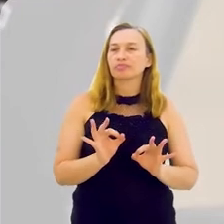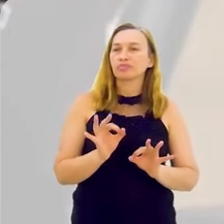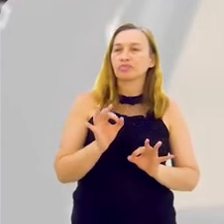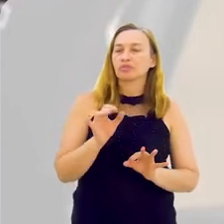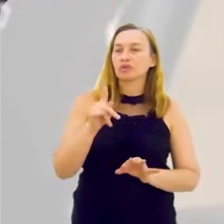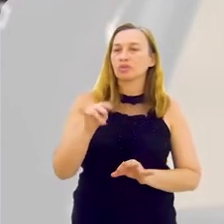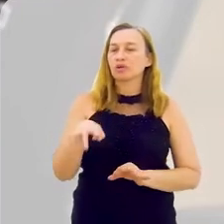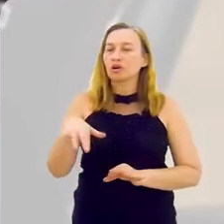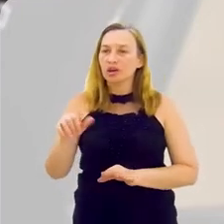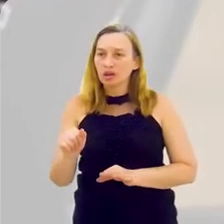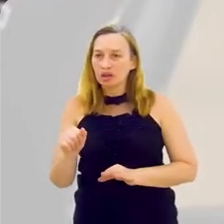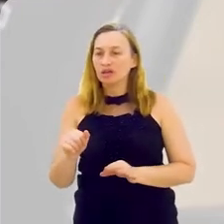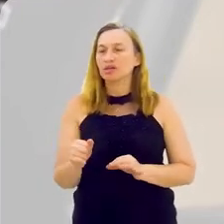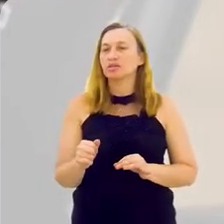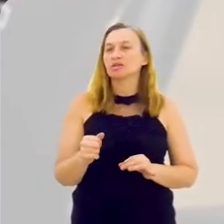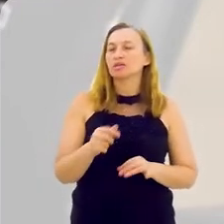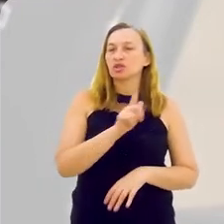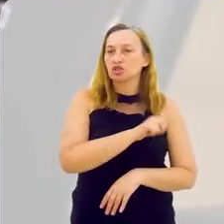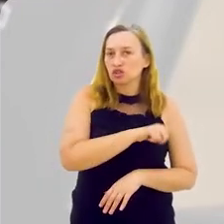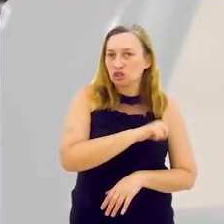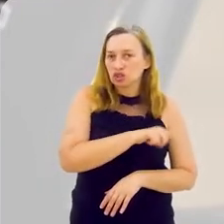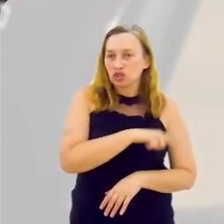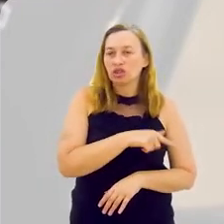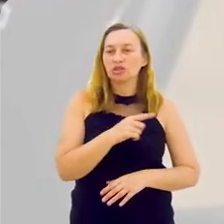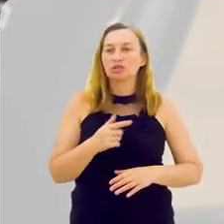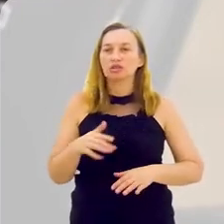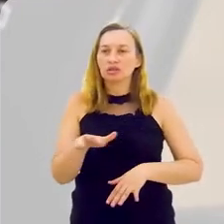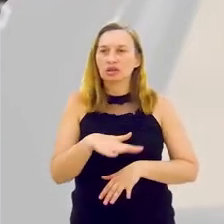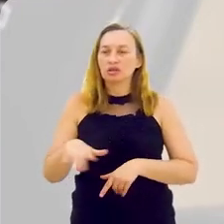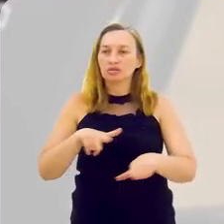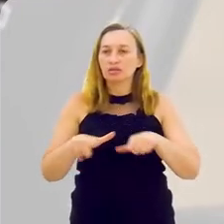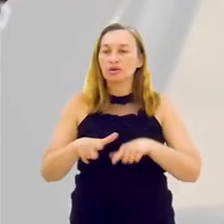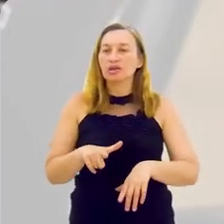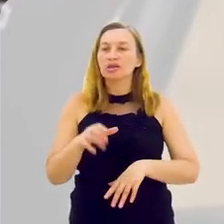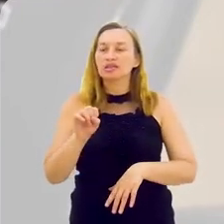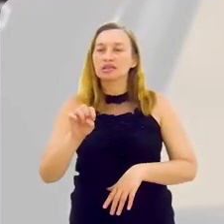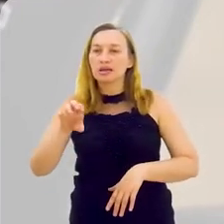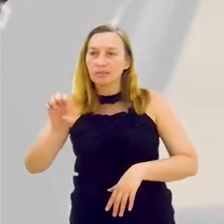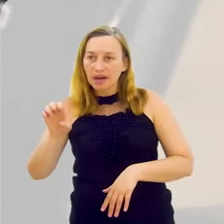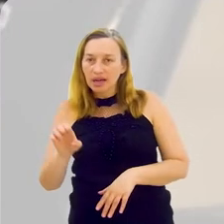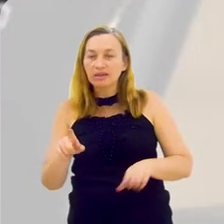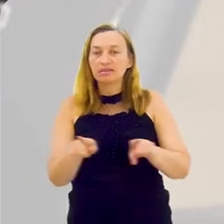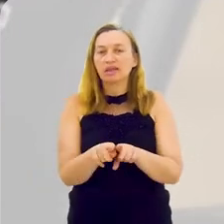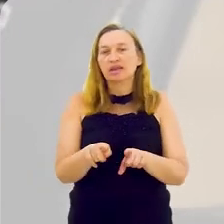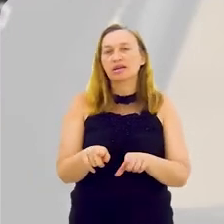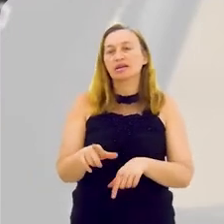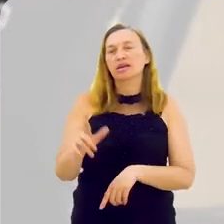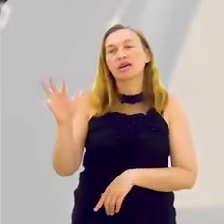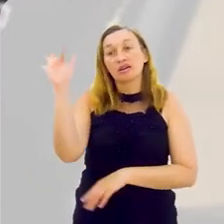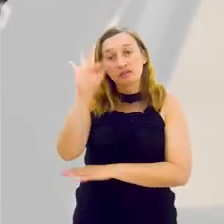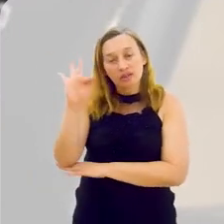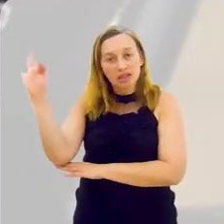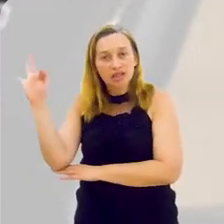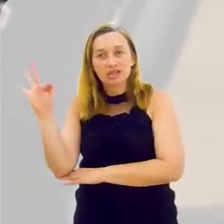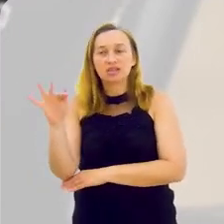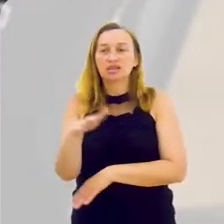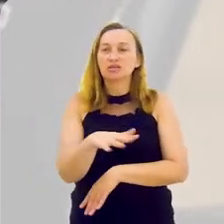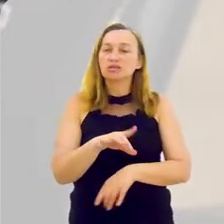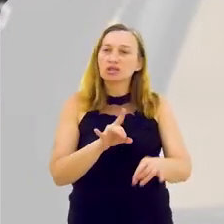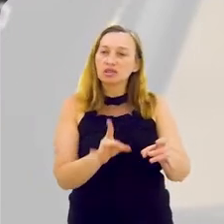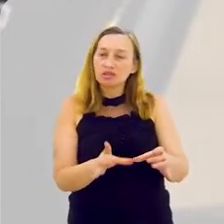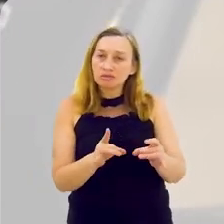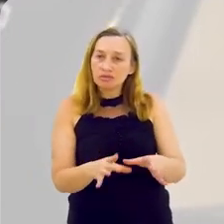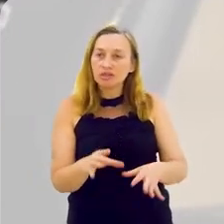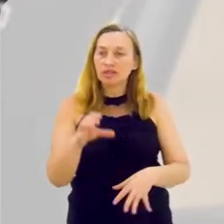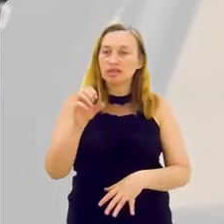projetos, sejam programas de fomento ao empreendedorismo na sua gestão, no acesso a mercado. Mas, além do Sebrae, você tem as